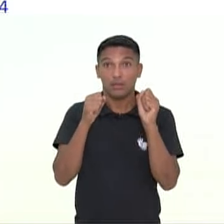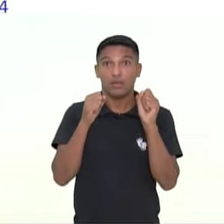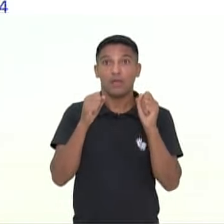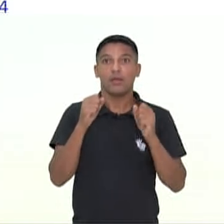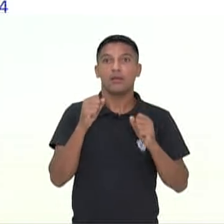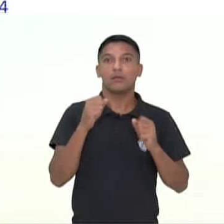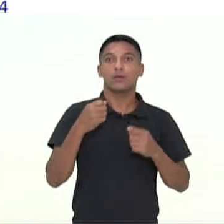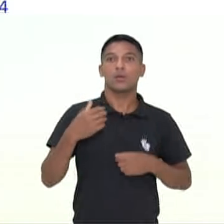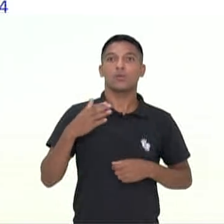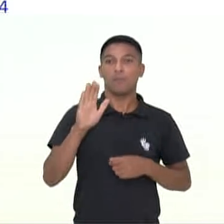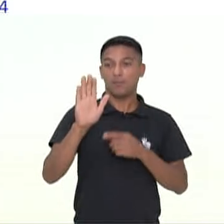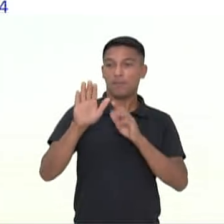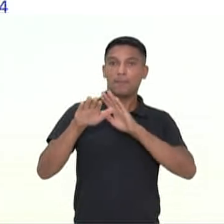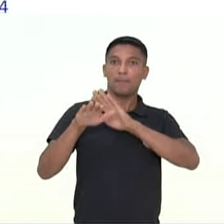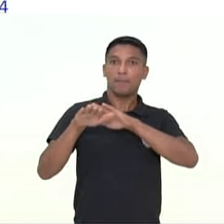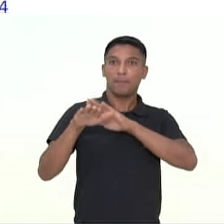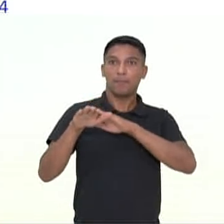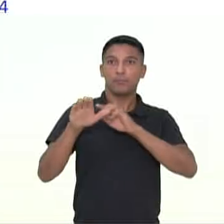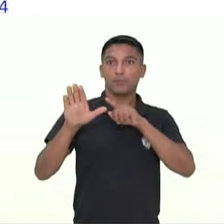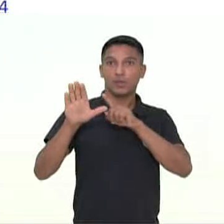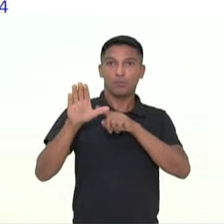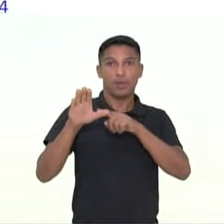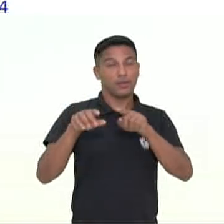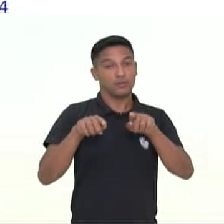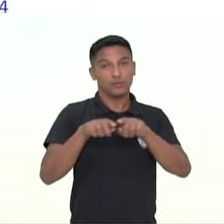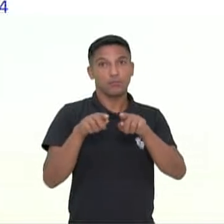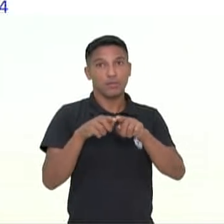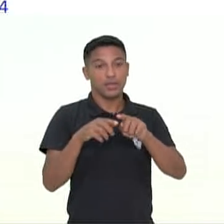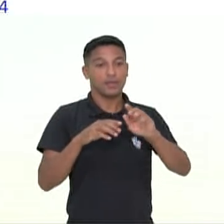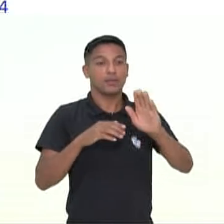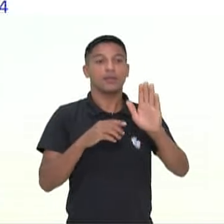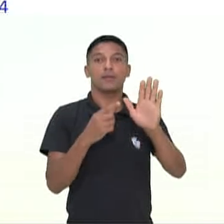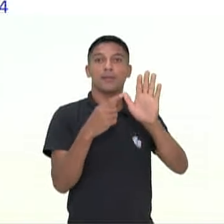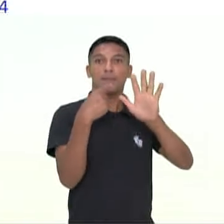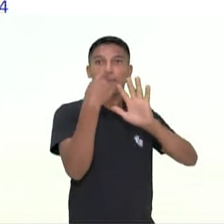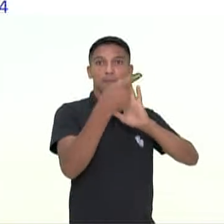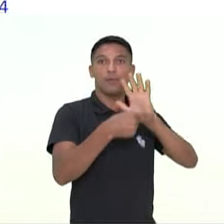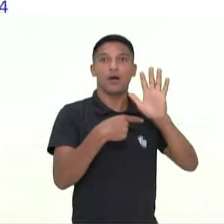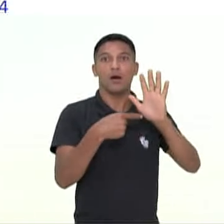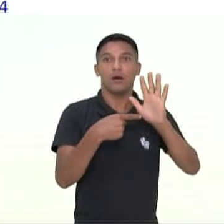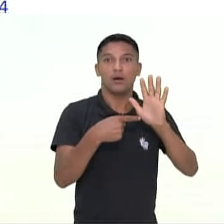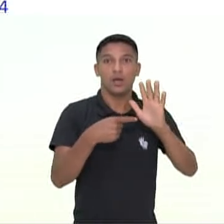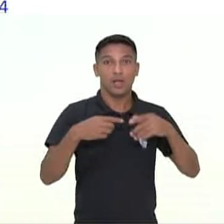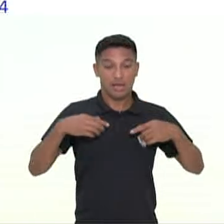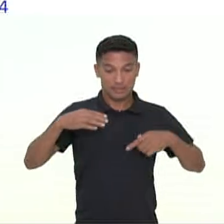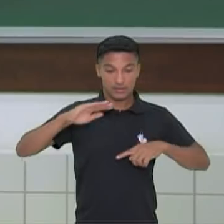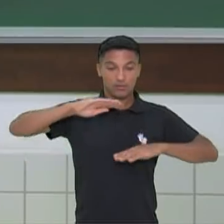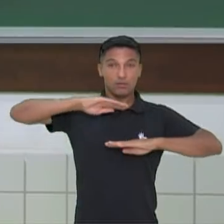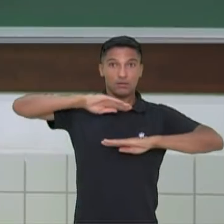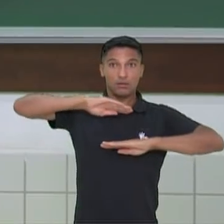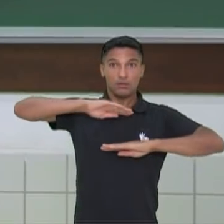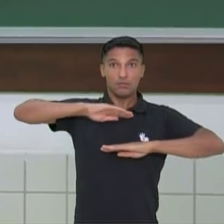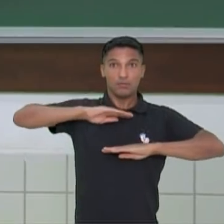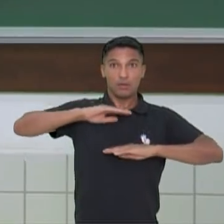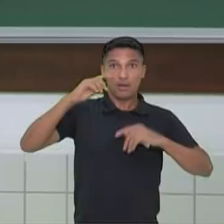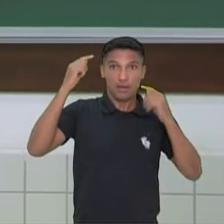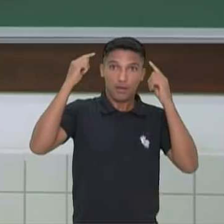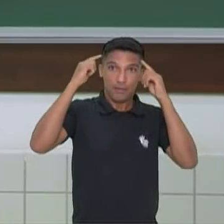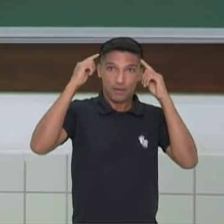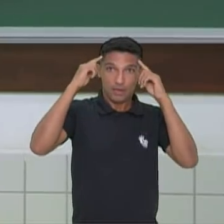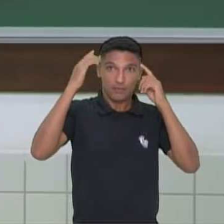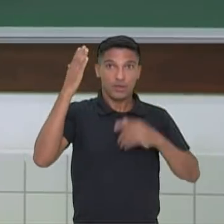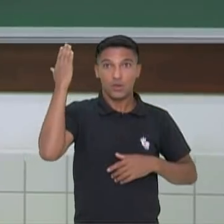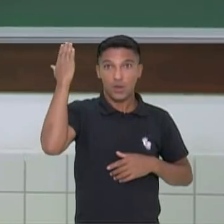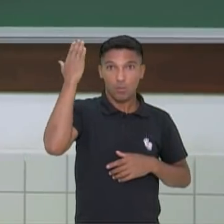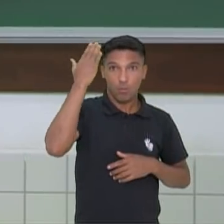áreas determinadas do corpo do adversário, né? O colete do tórax e na cabeça, né?